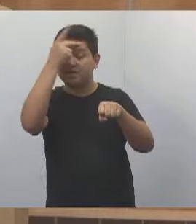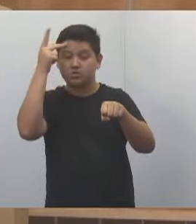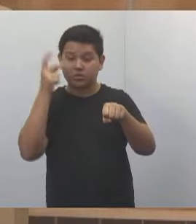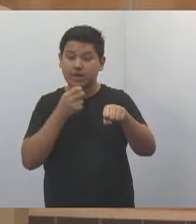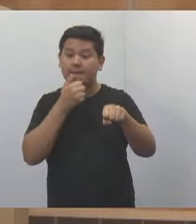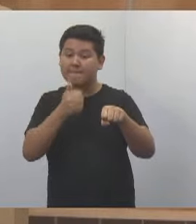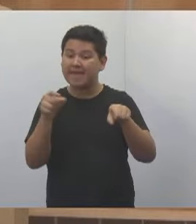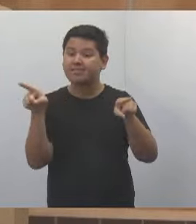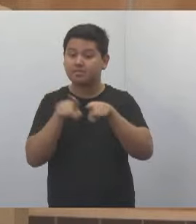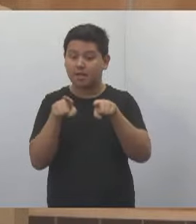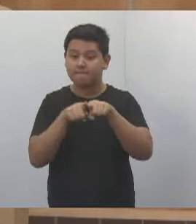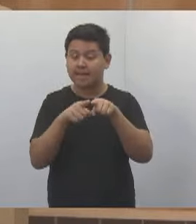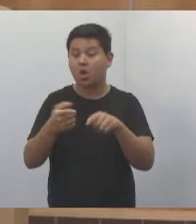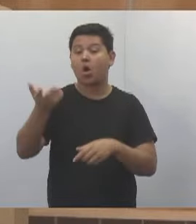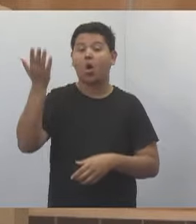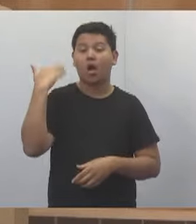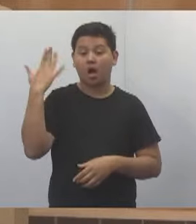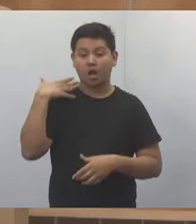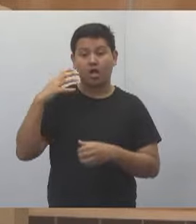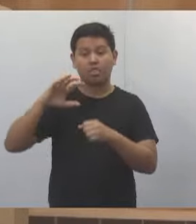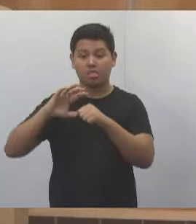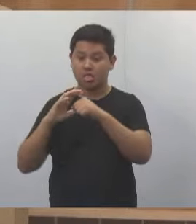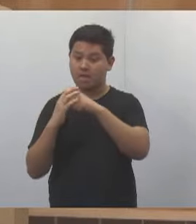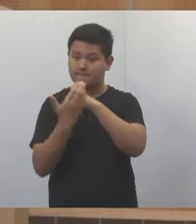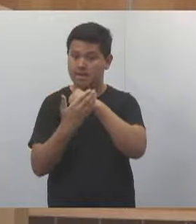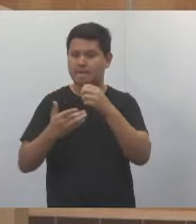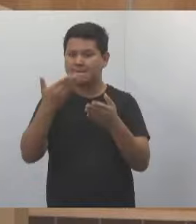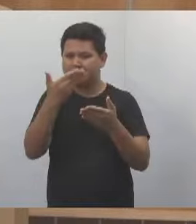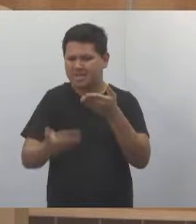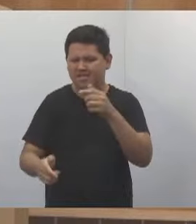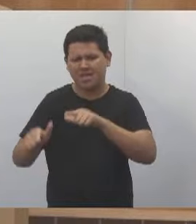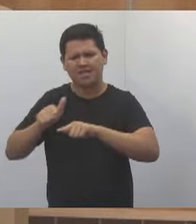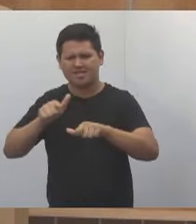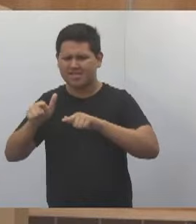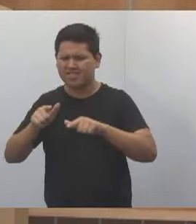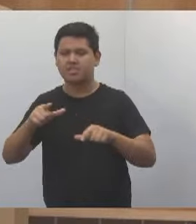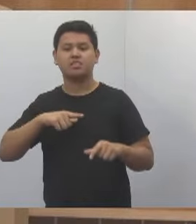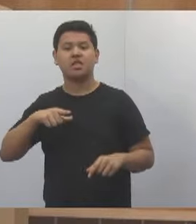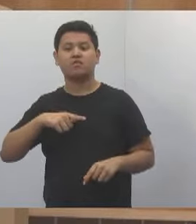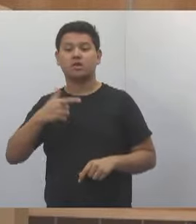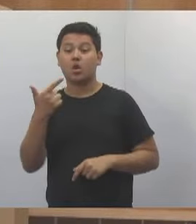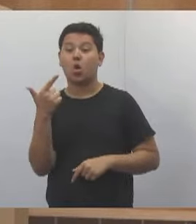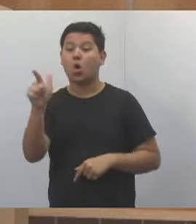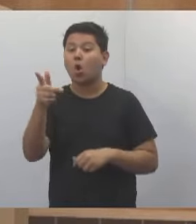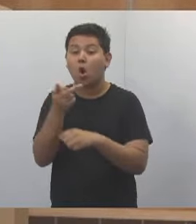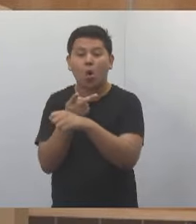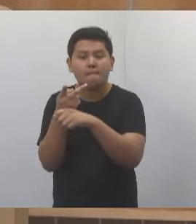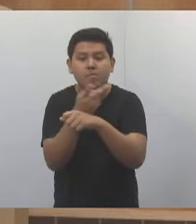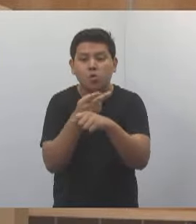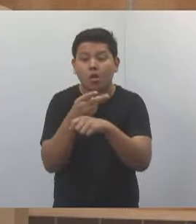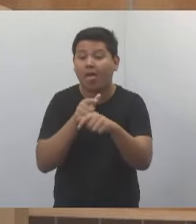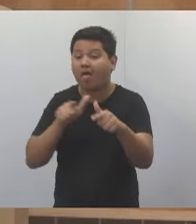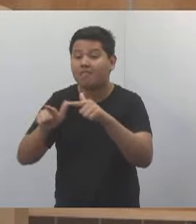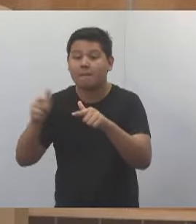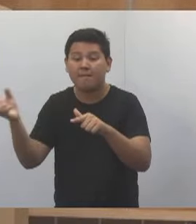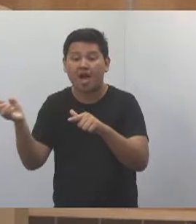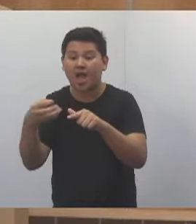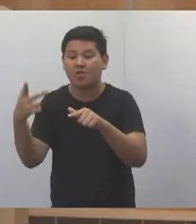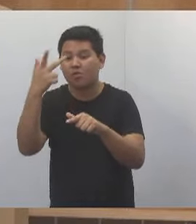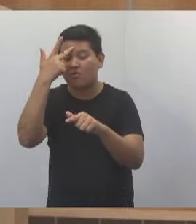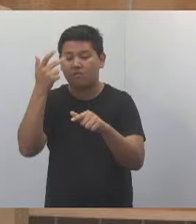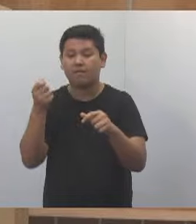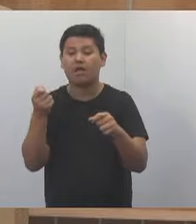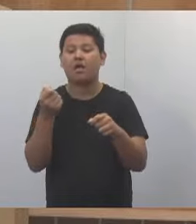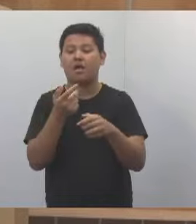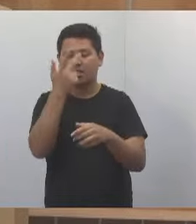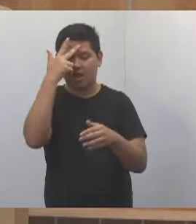na pandemia, que perderam seus empregos, tiveram que buscar uma fonte de recurso para sobreviver e sustentar suas